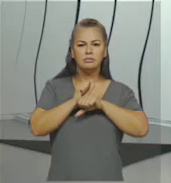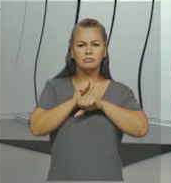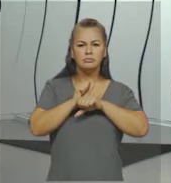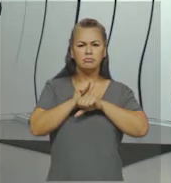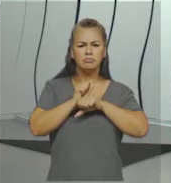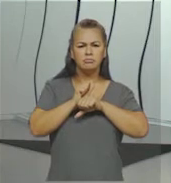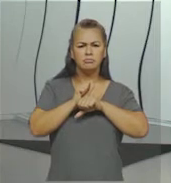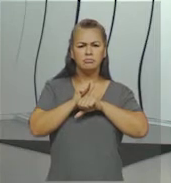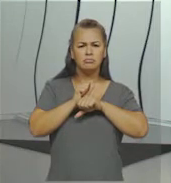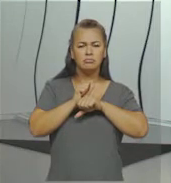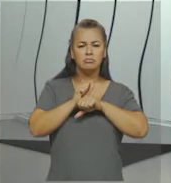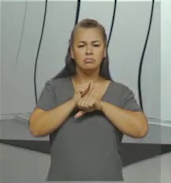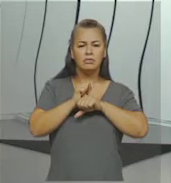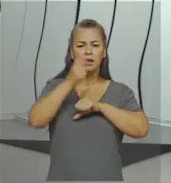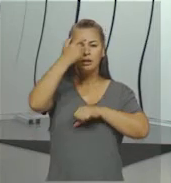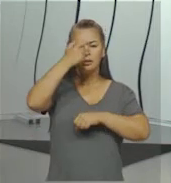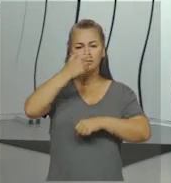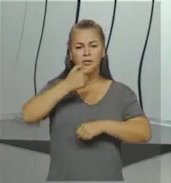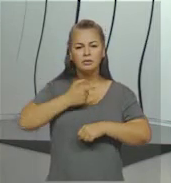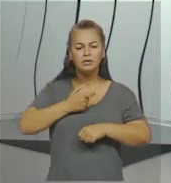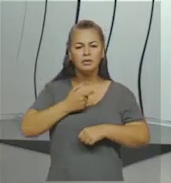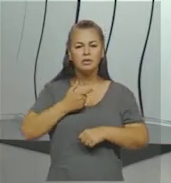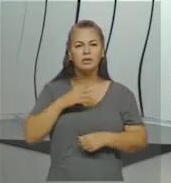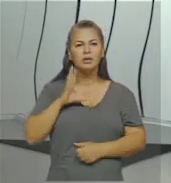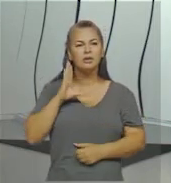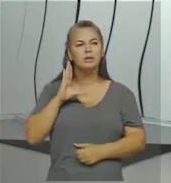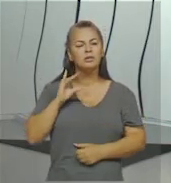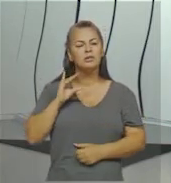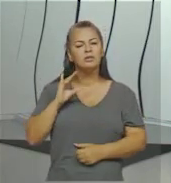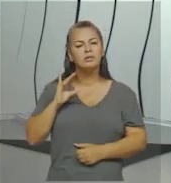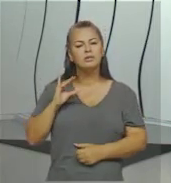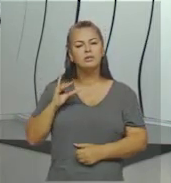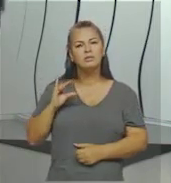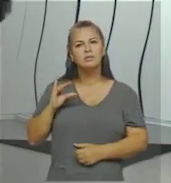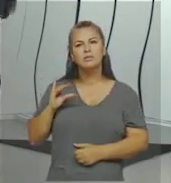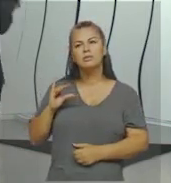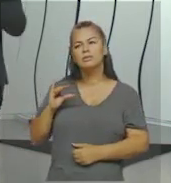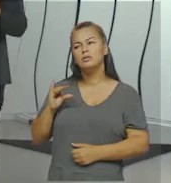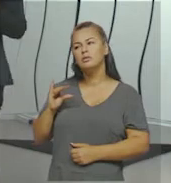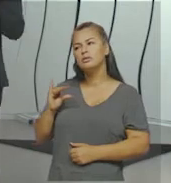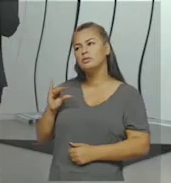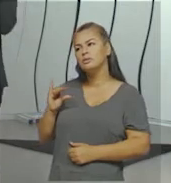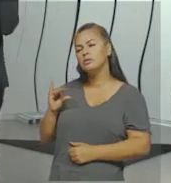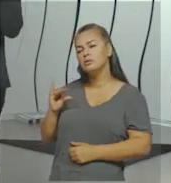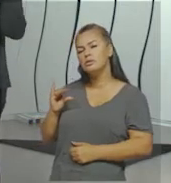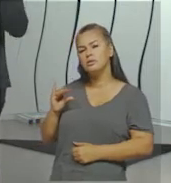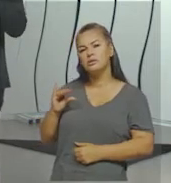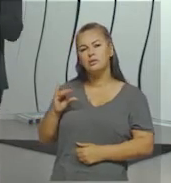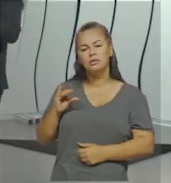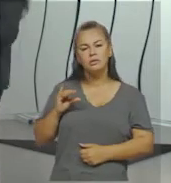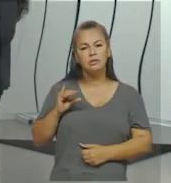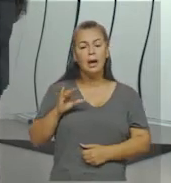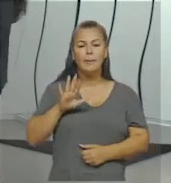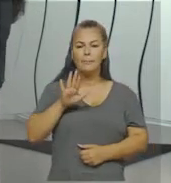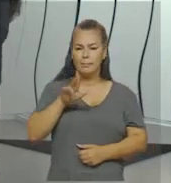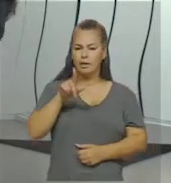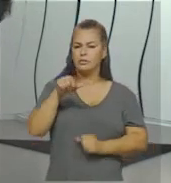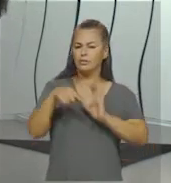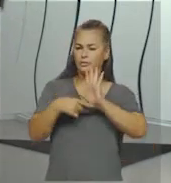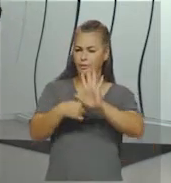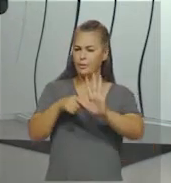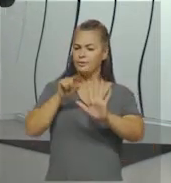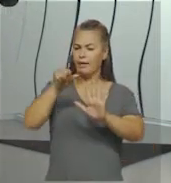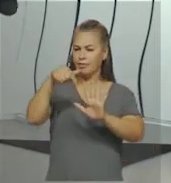uma sensação, né, de calma, de tranquilidade, tá? Mas é passageiro. Vou mostrar para vocês os sintomas que